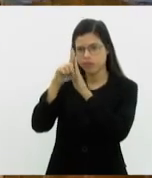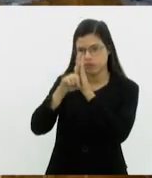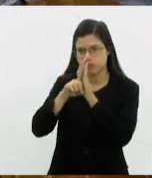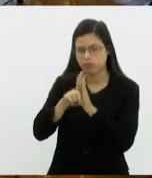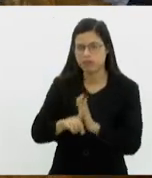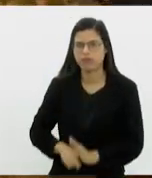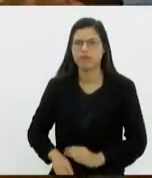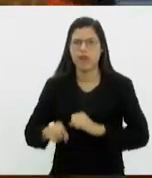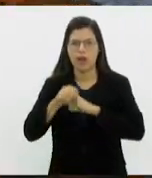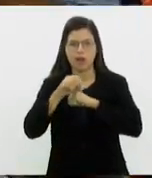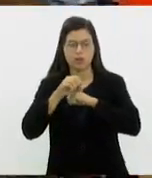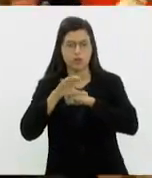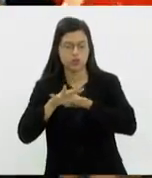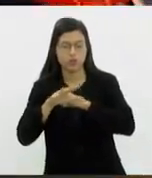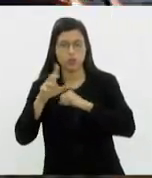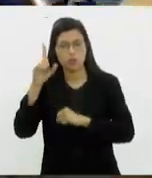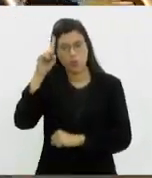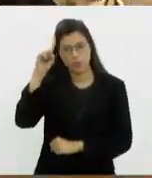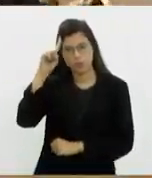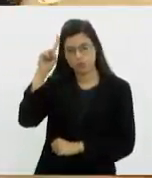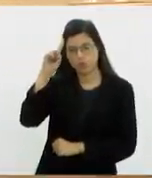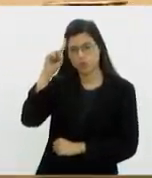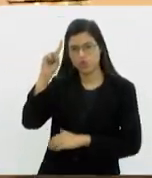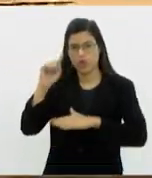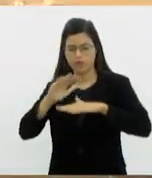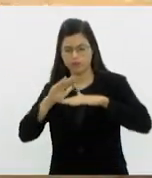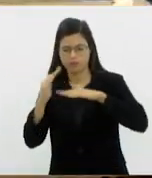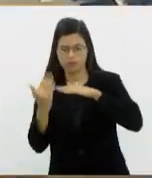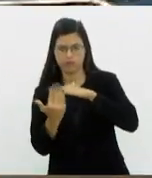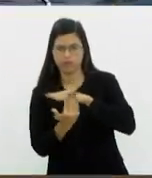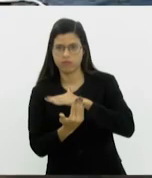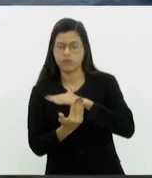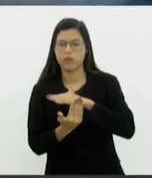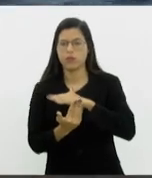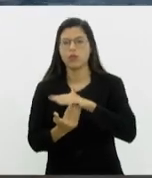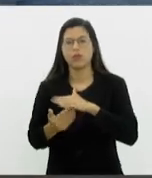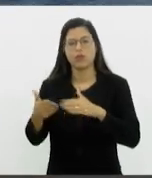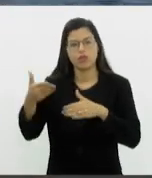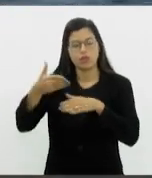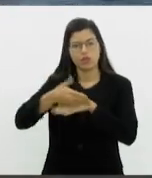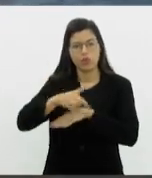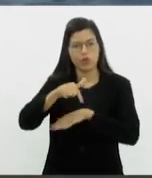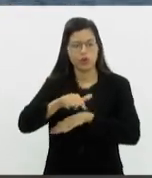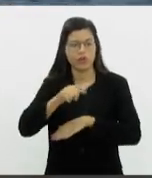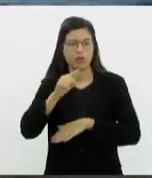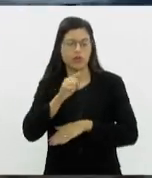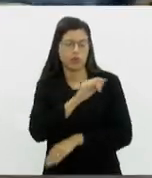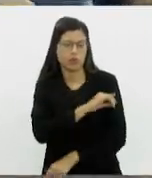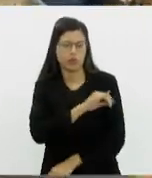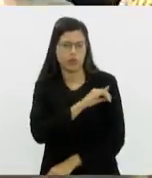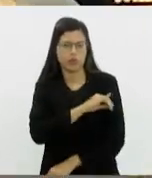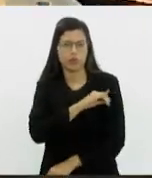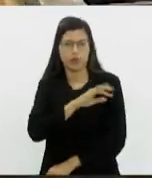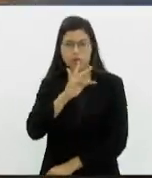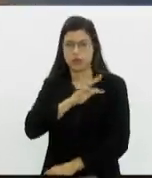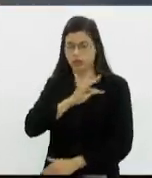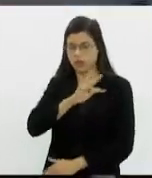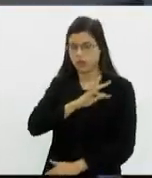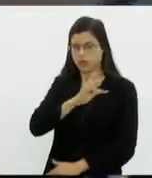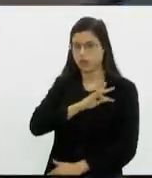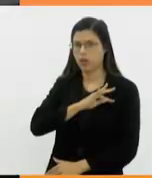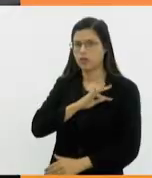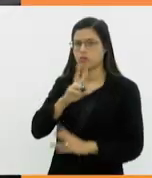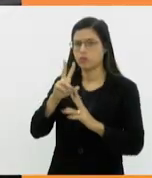radiológico todos os dias no seu entorno. Desde que chegou em águas cariocas, técnicos da Comissão Nacional de Energia